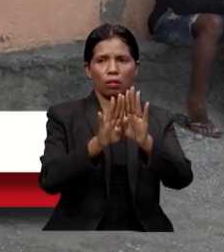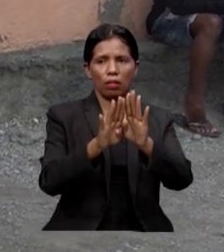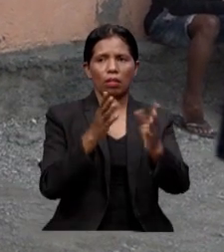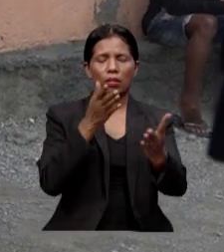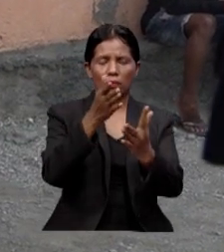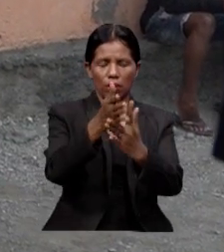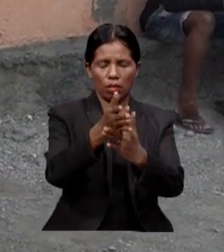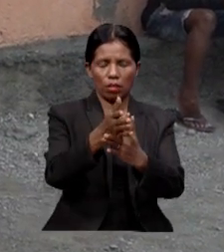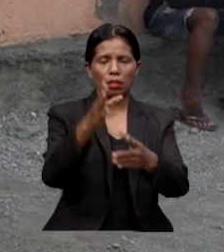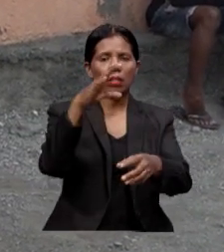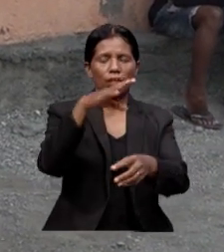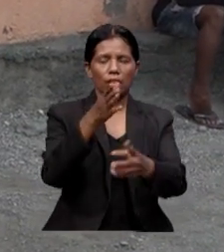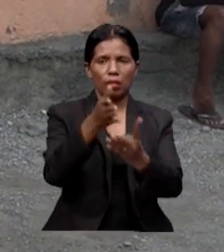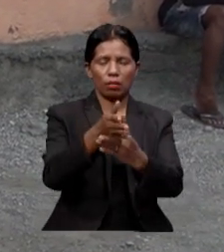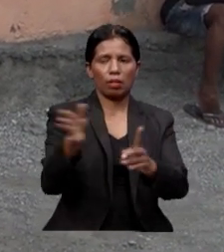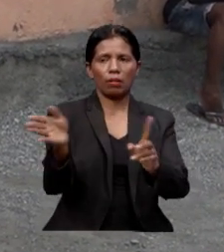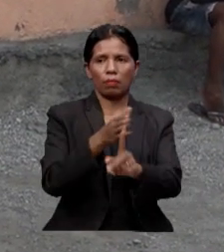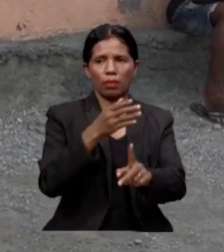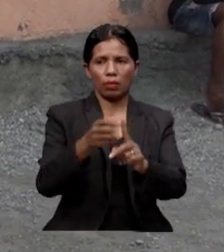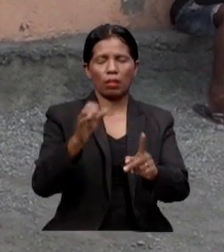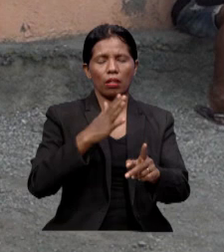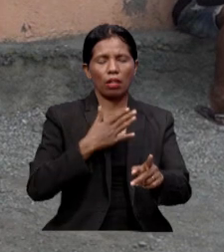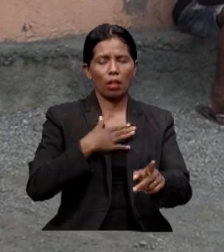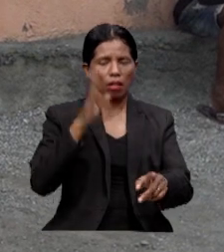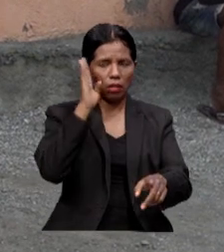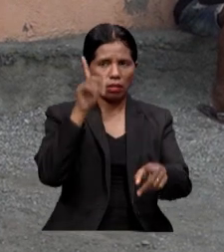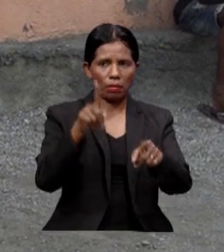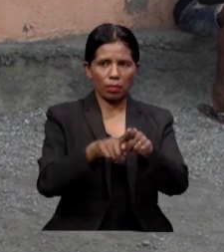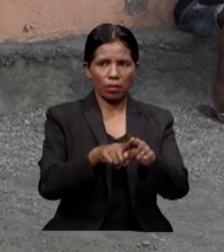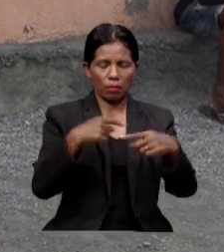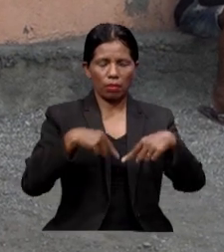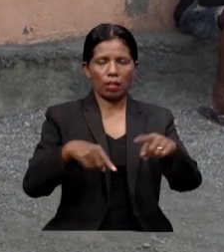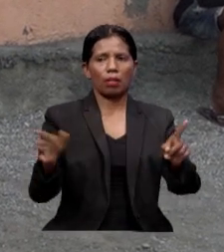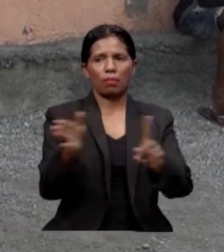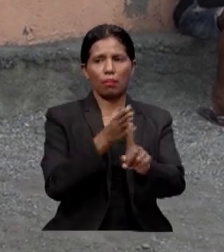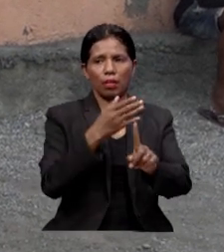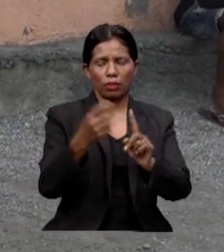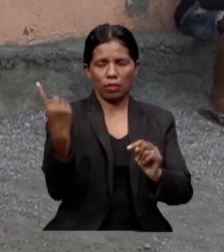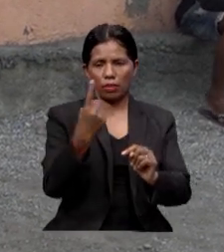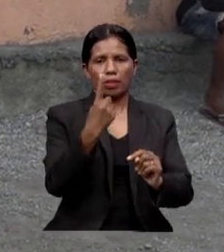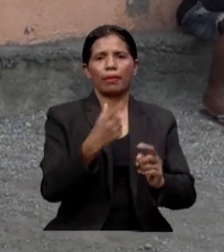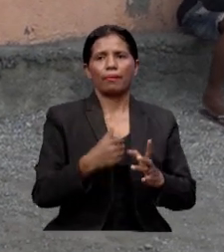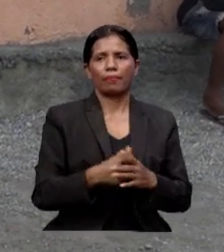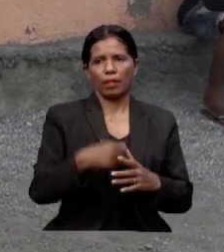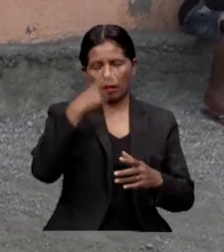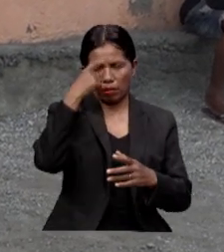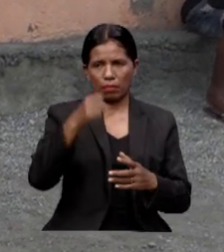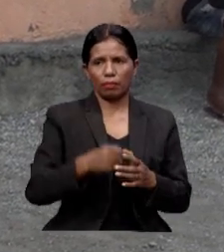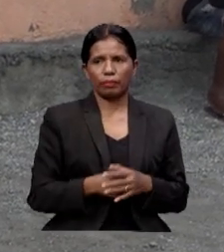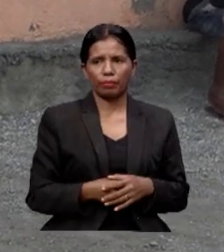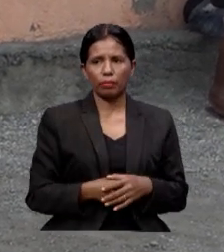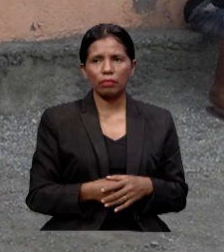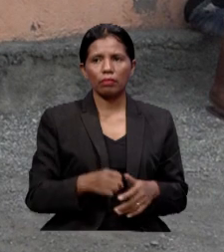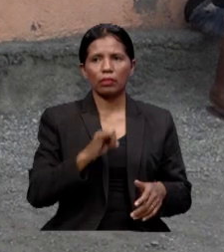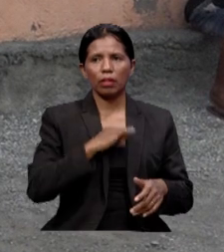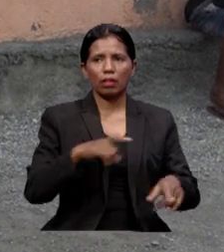bom laran, depois ser baco e alaran, ho hau ne mão, baco, depois sai belio, mas baco na fatem. Da maneira que eu